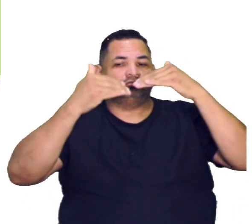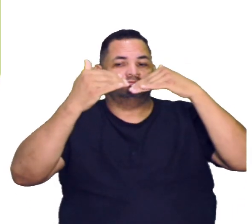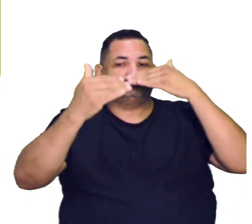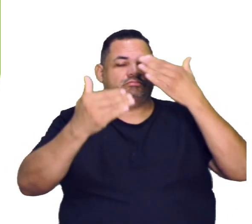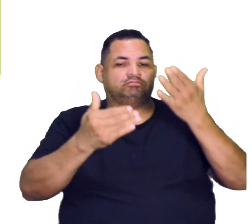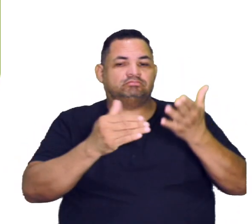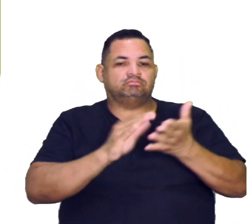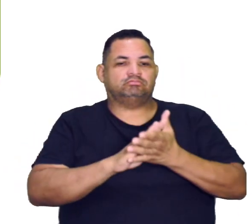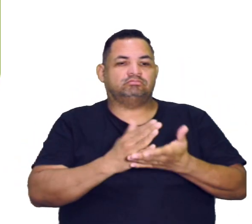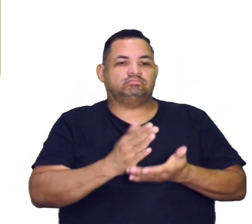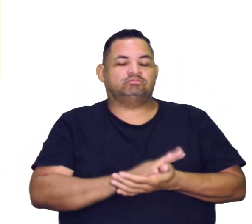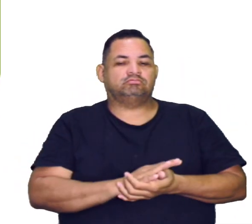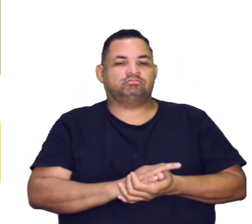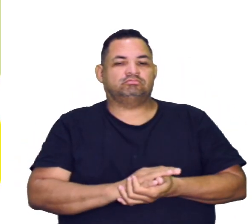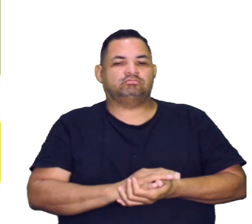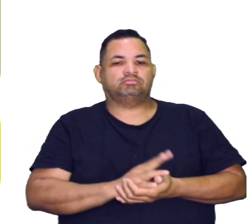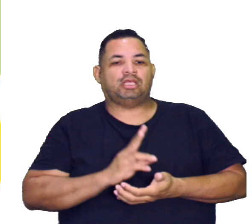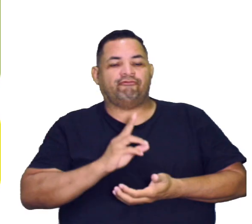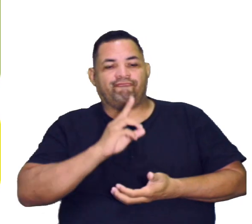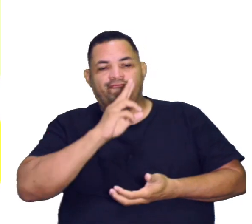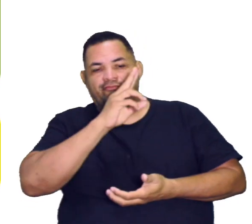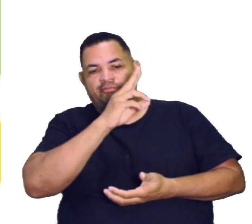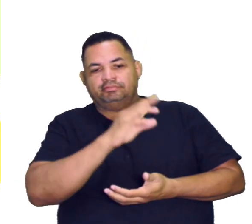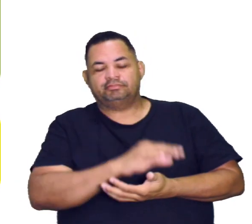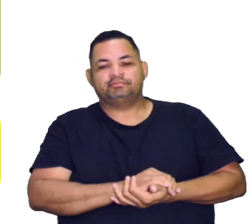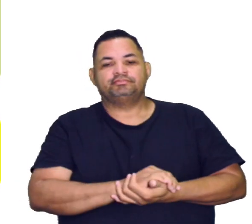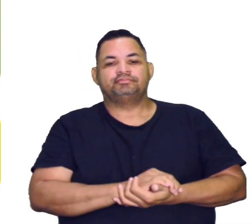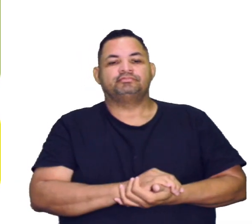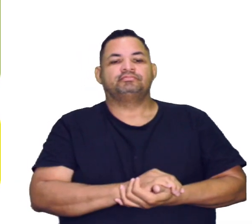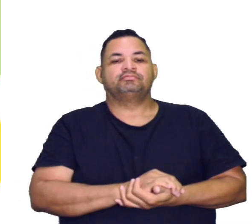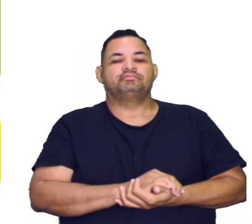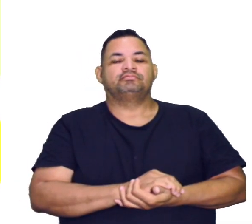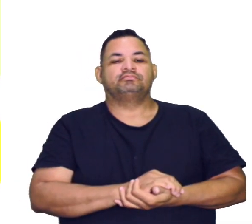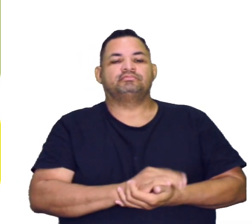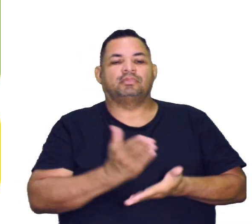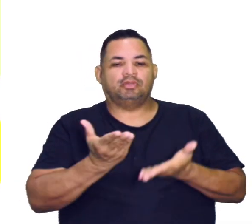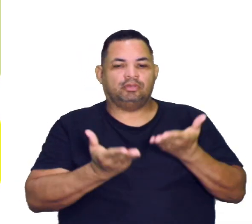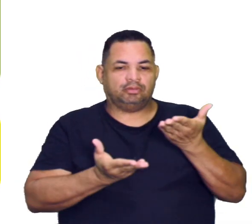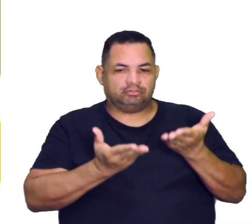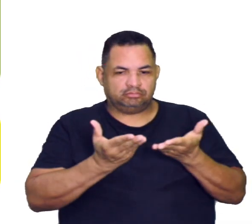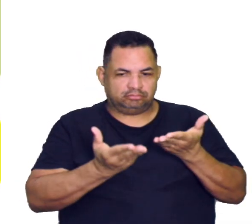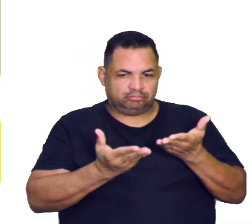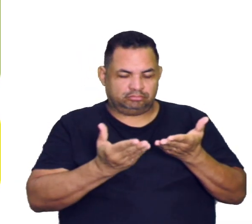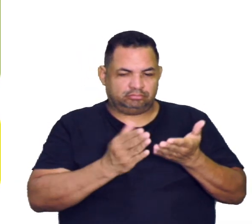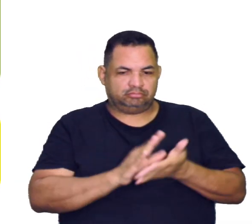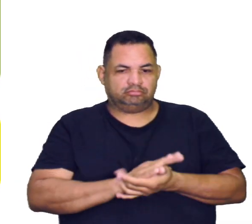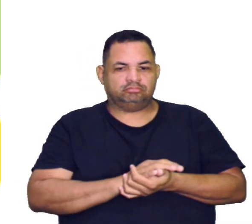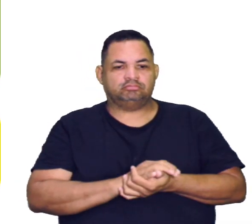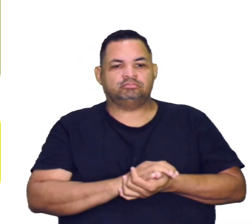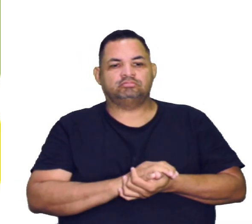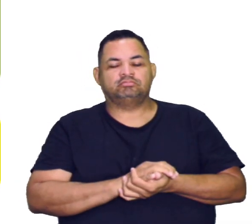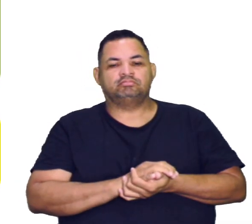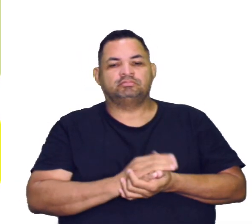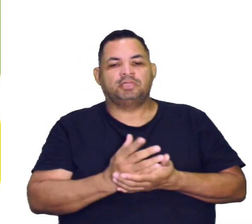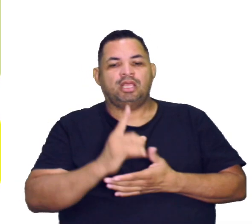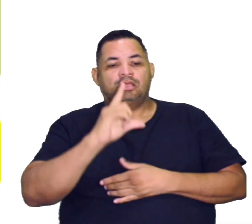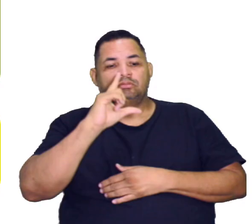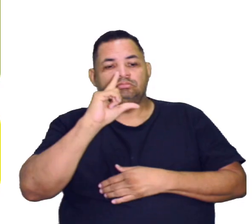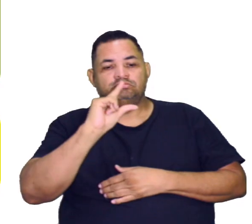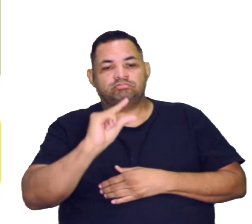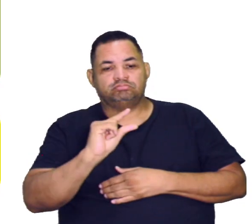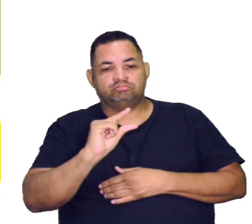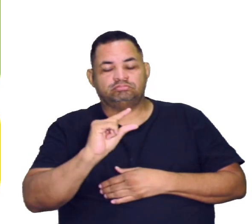melhorando aí essa minha condição física, tá? E aí esse peso, essa carga, vai